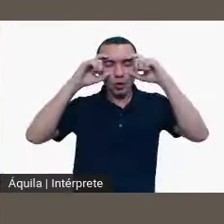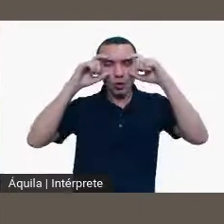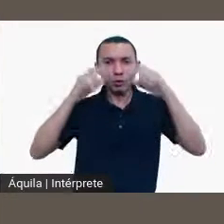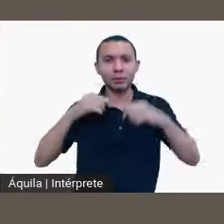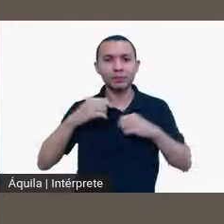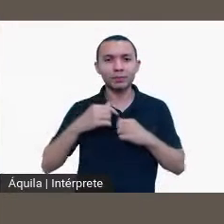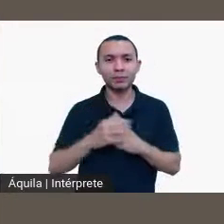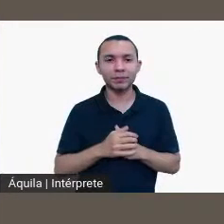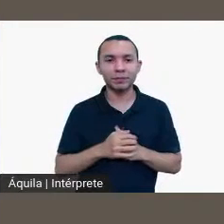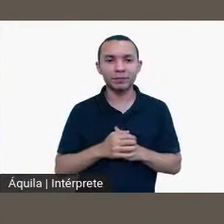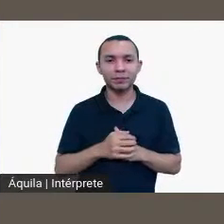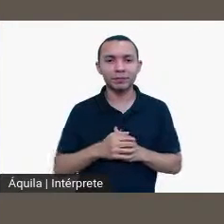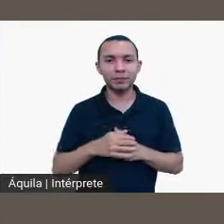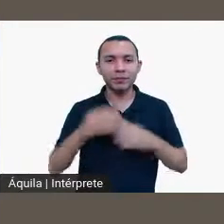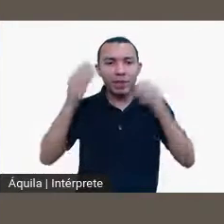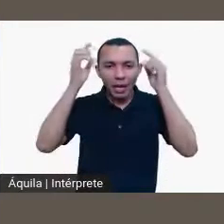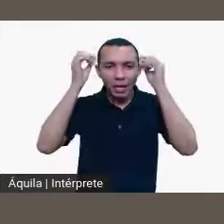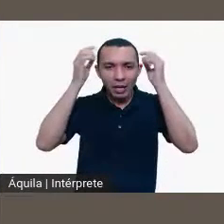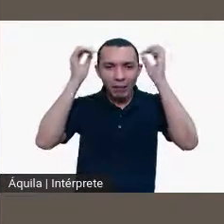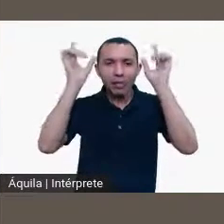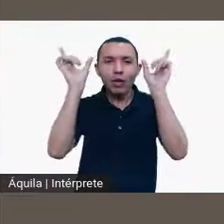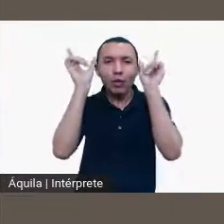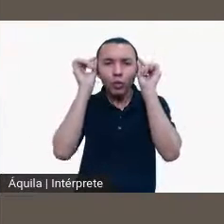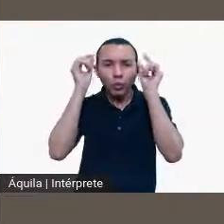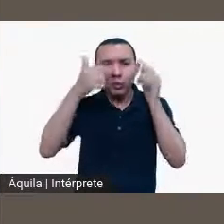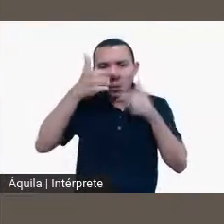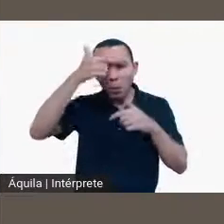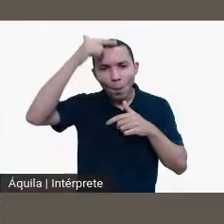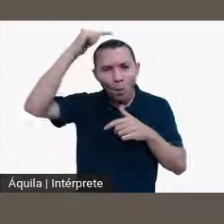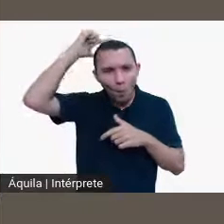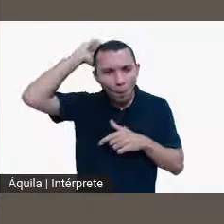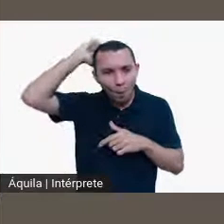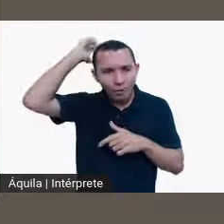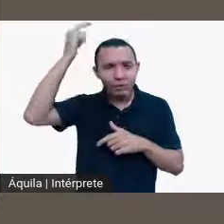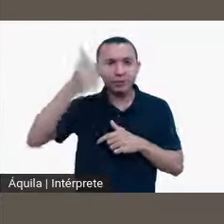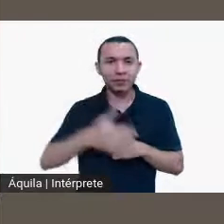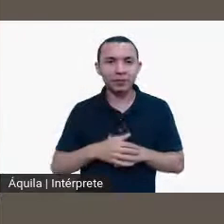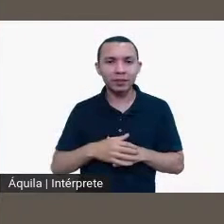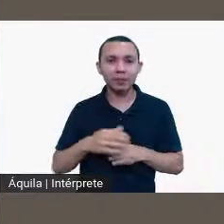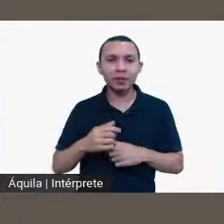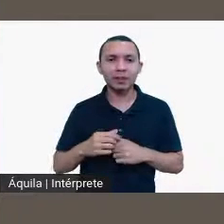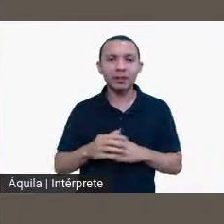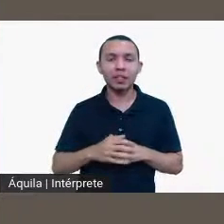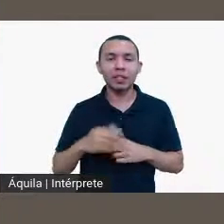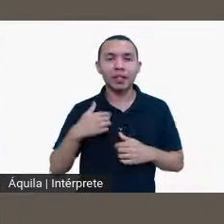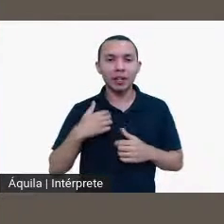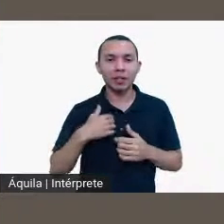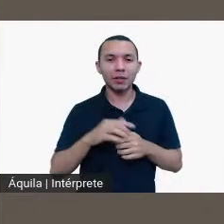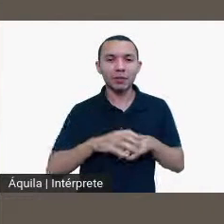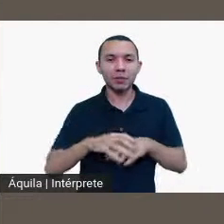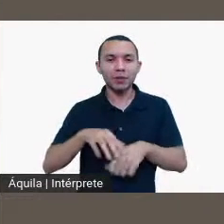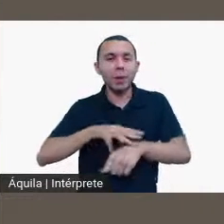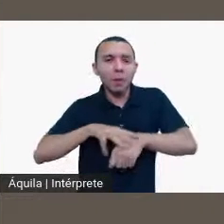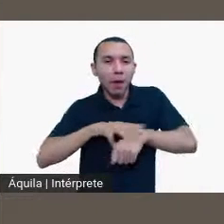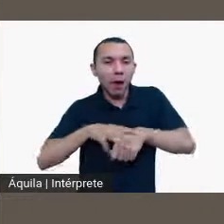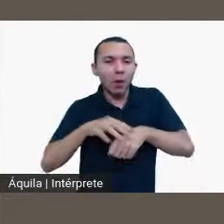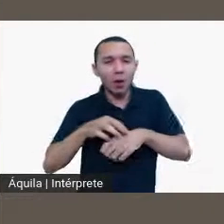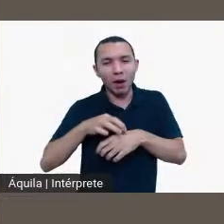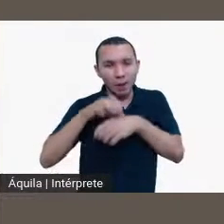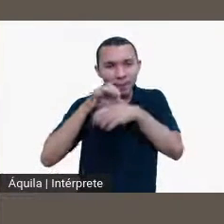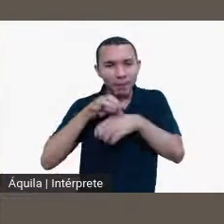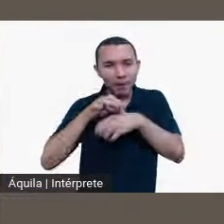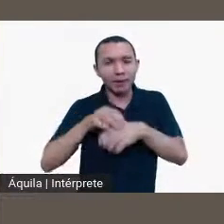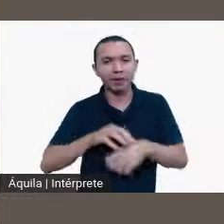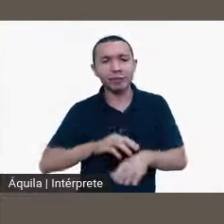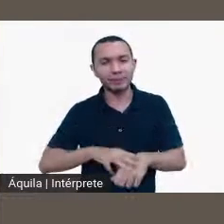cabelos curtos, raspados, eu tenho cor parda, enfim, acho que é isso, né? Espero que